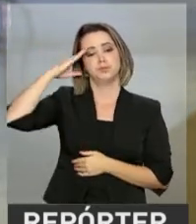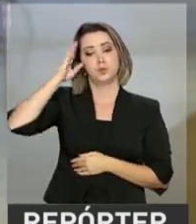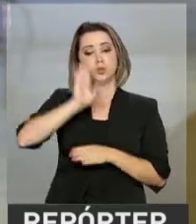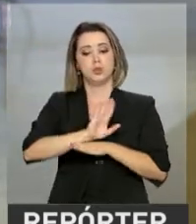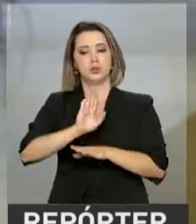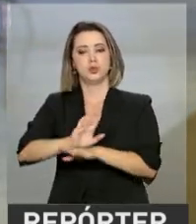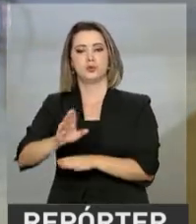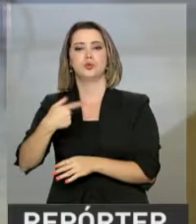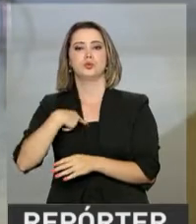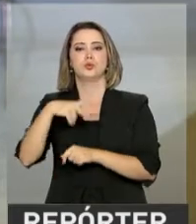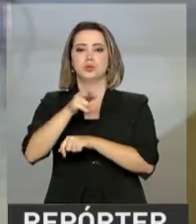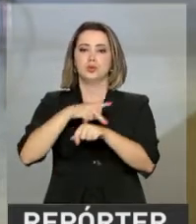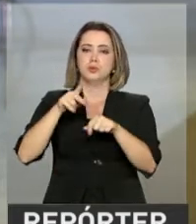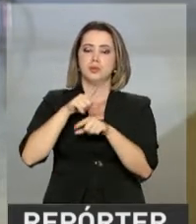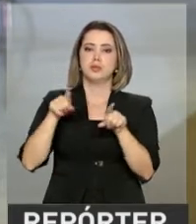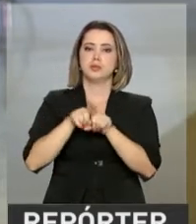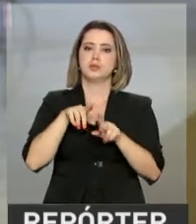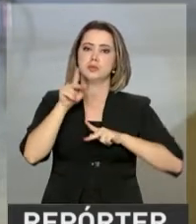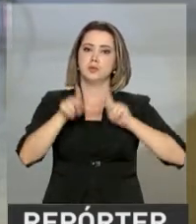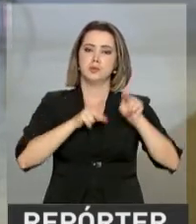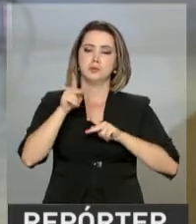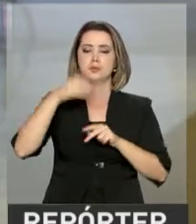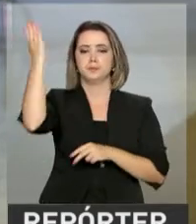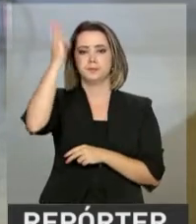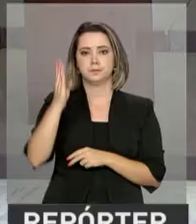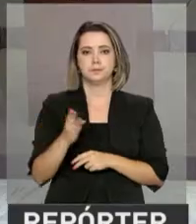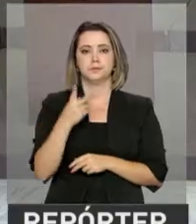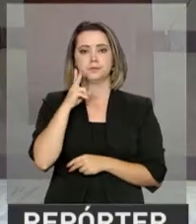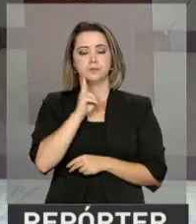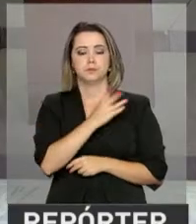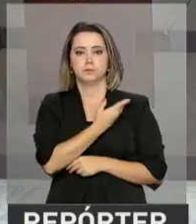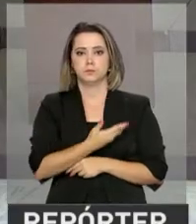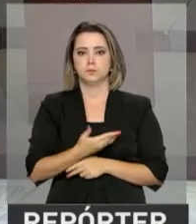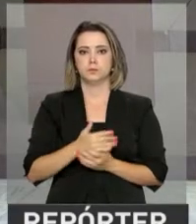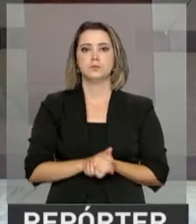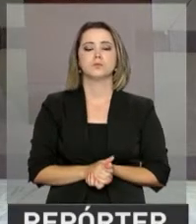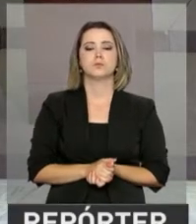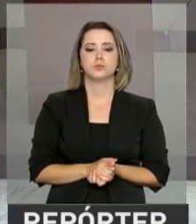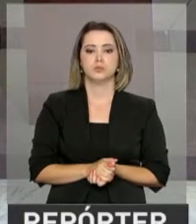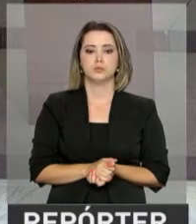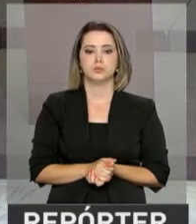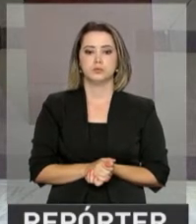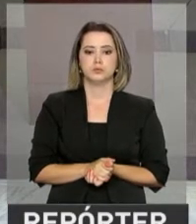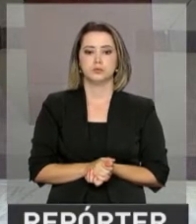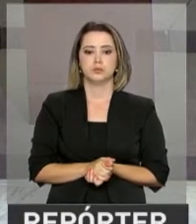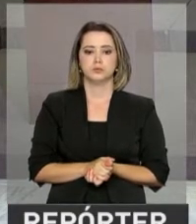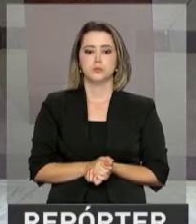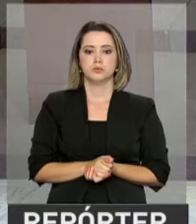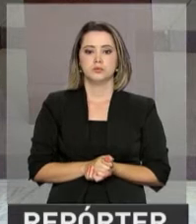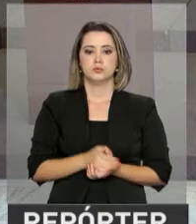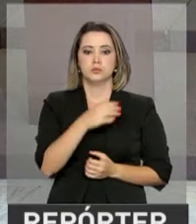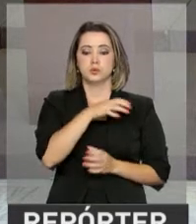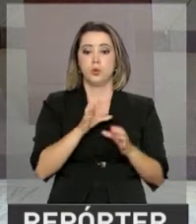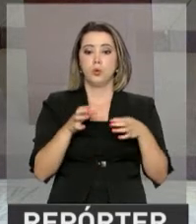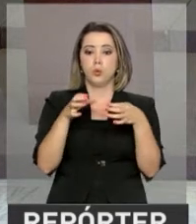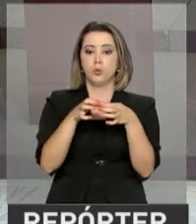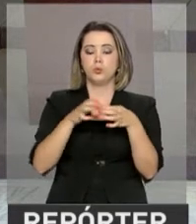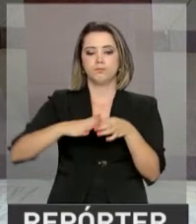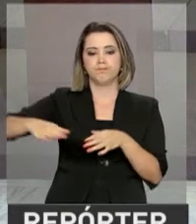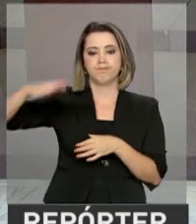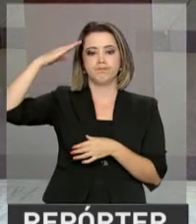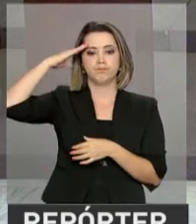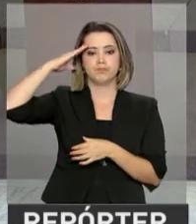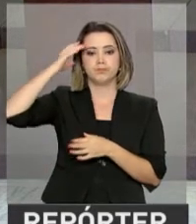ea população brasileira vamos ouvir as forças armadas oferecem um exemplo vivo de